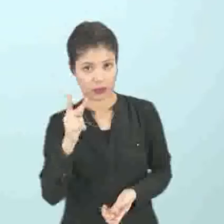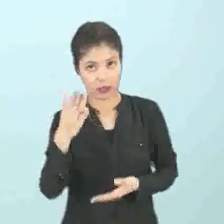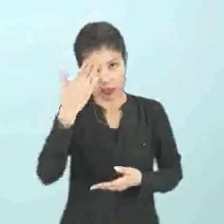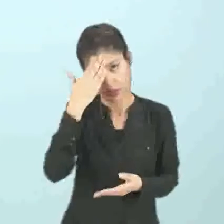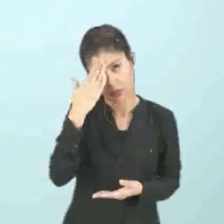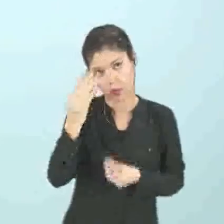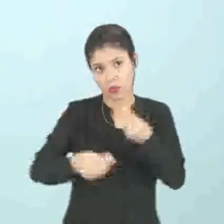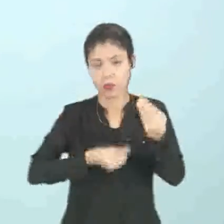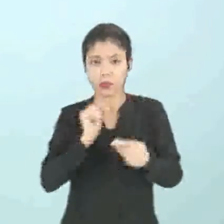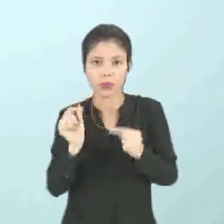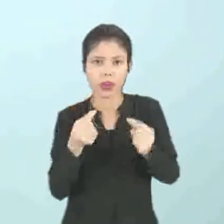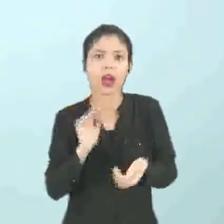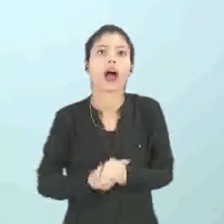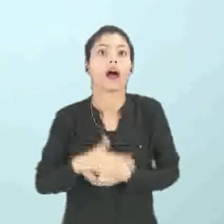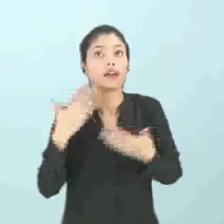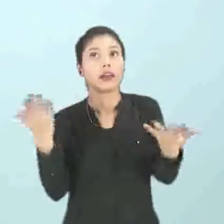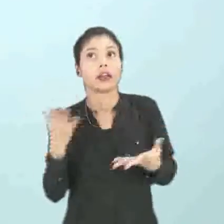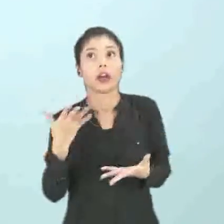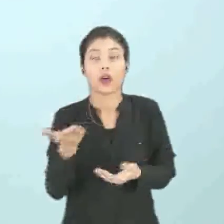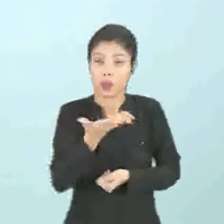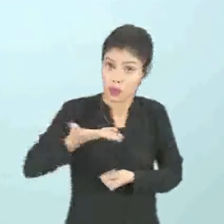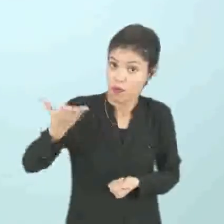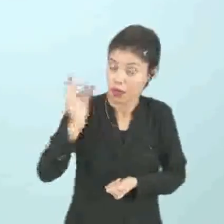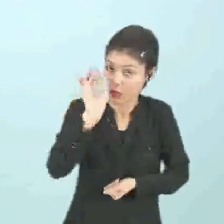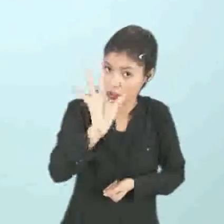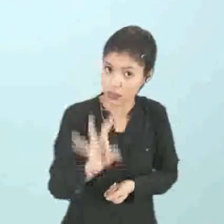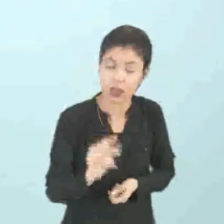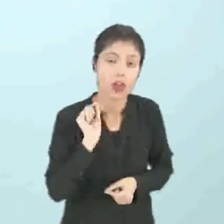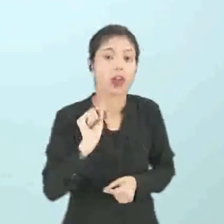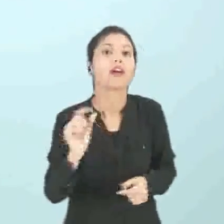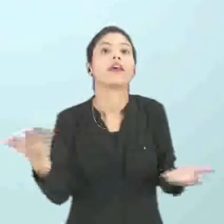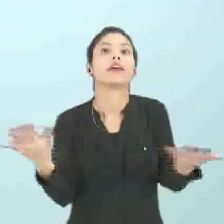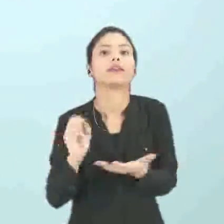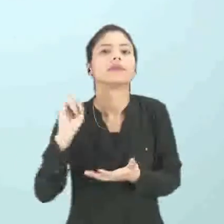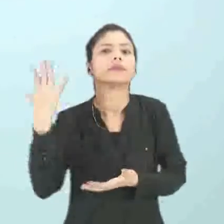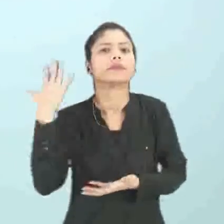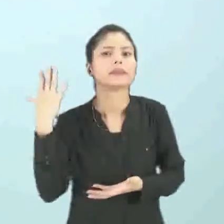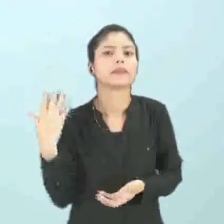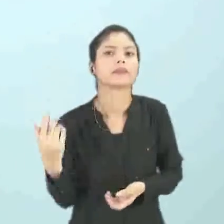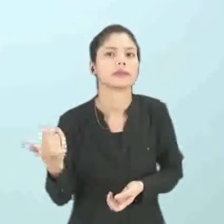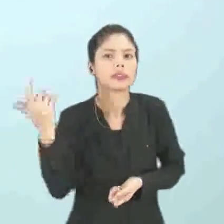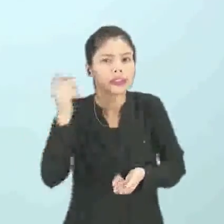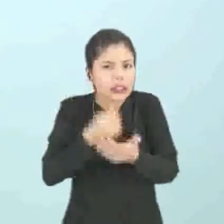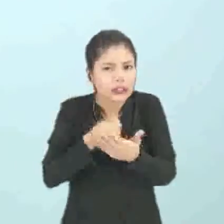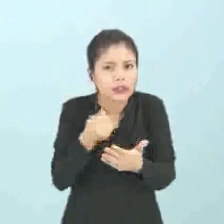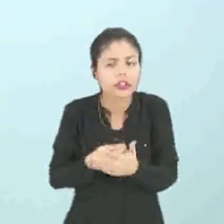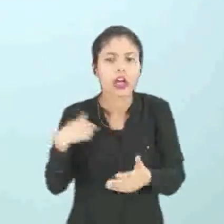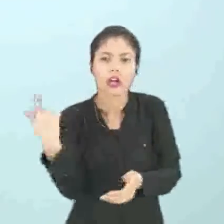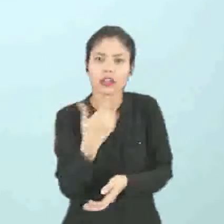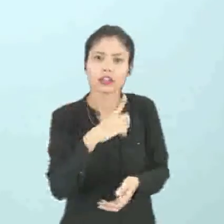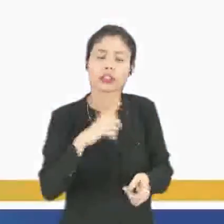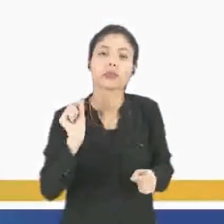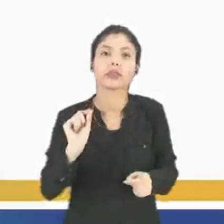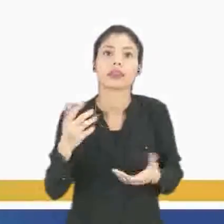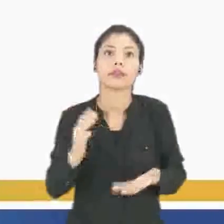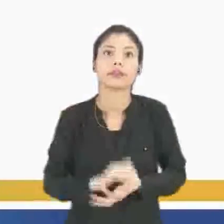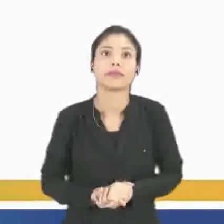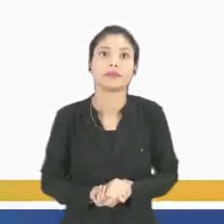dessa definição. Então, com base nisso, pessoal, o que vai acontecer? Só para reforçar, nós temos aqui, ó,